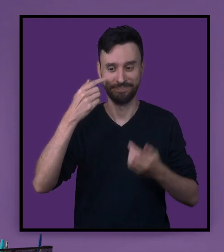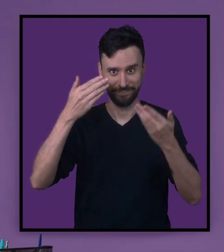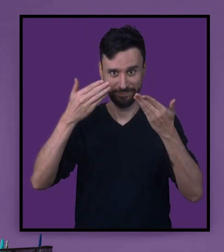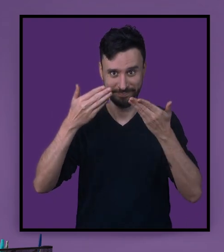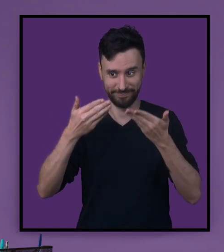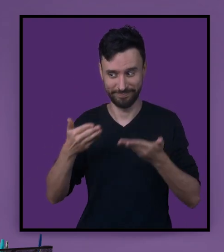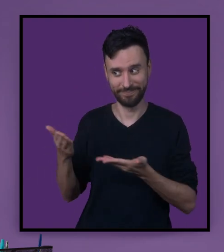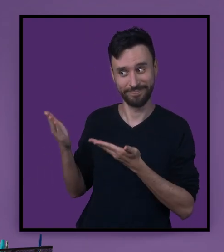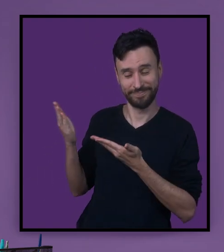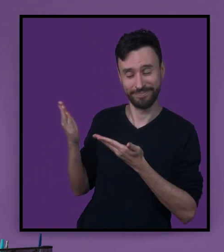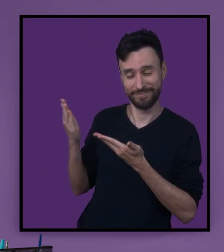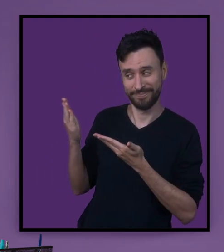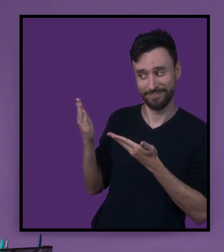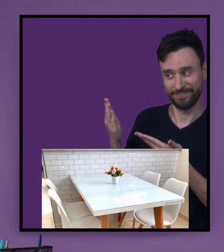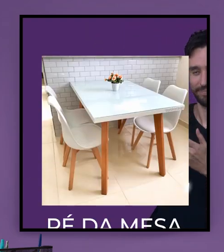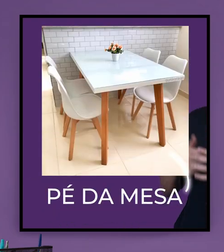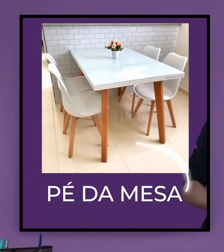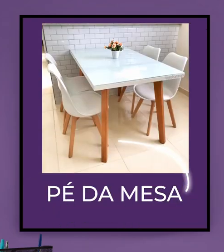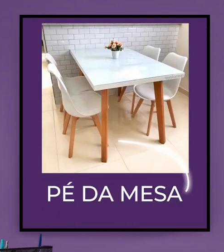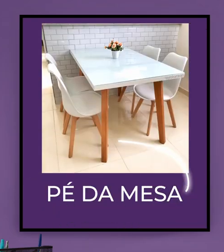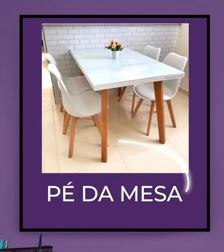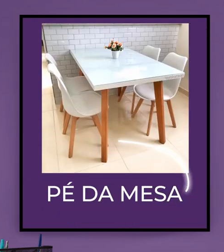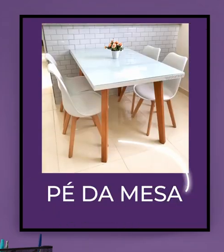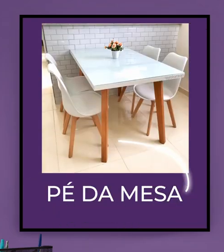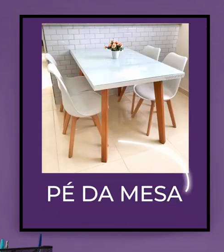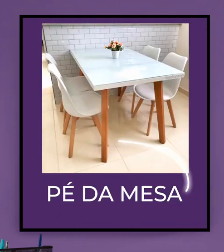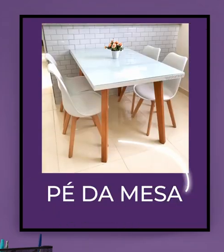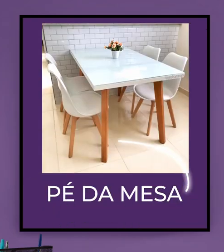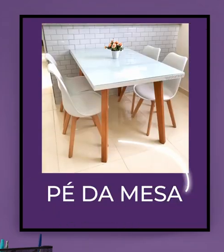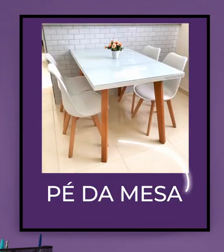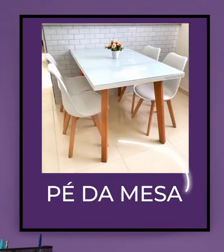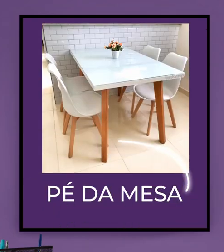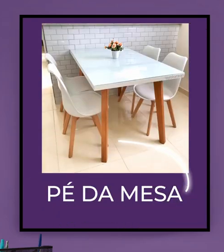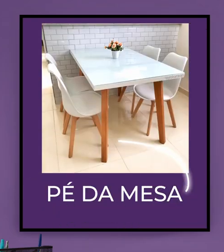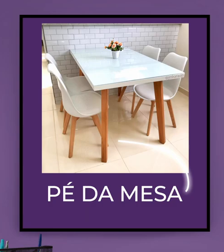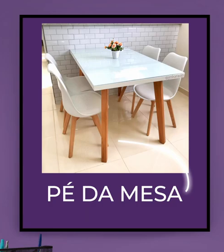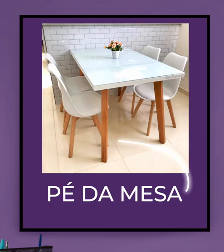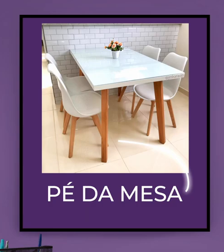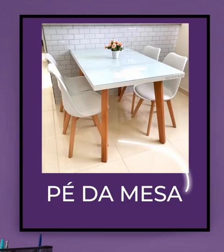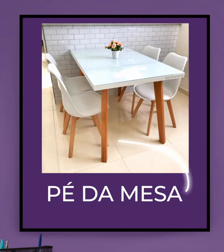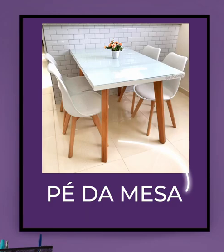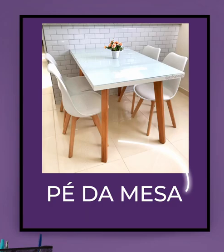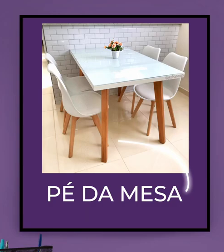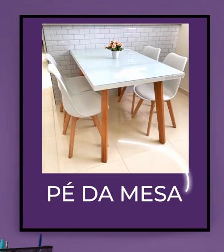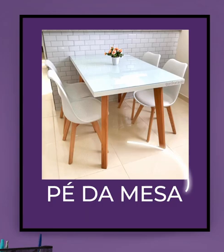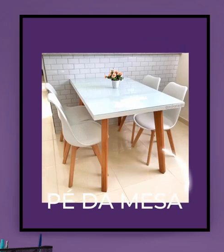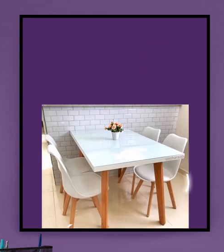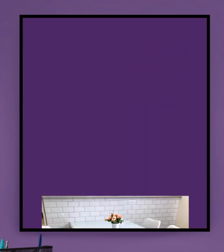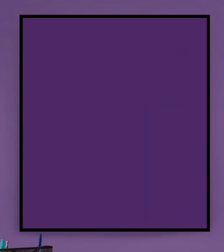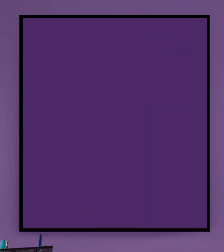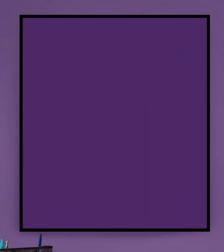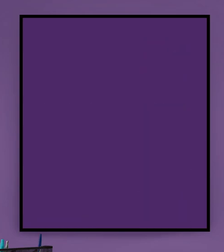Veja estes exemplos. O pé da mesa quebrou.